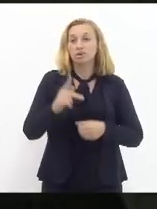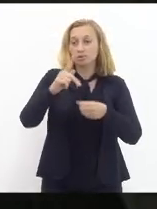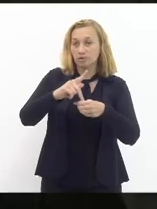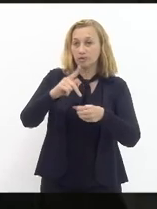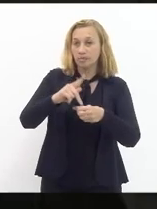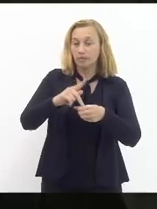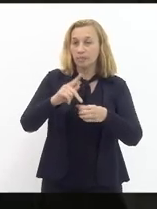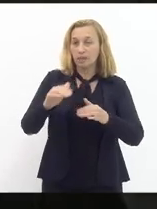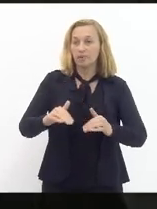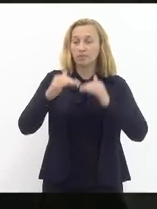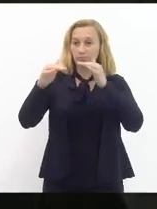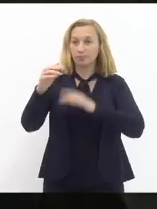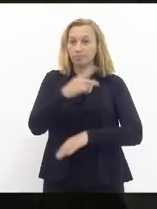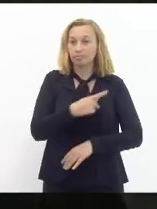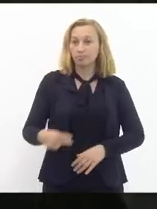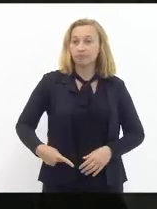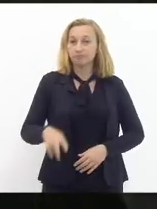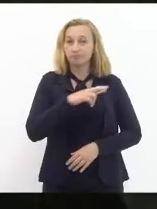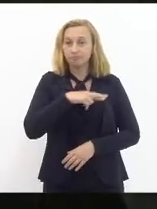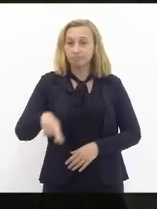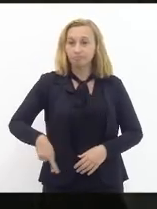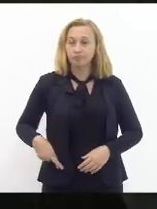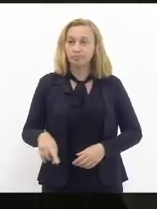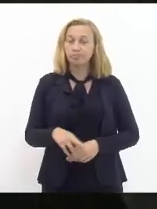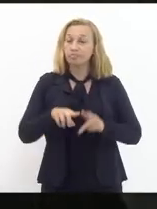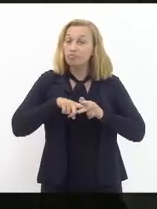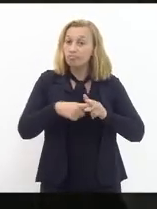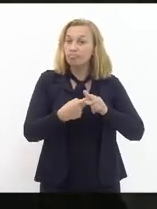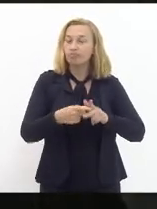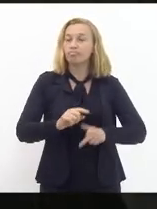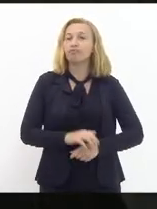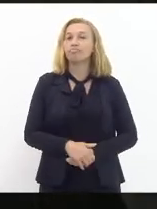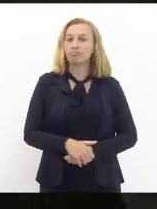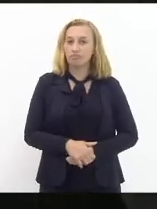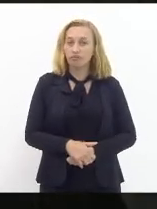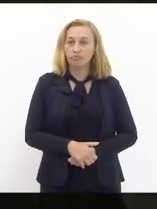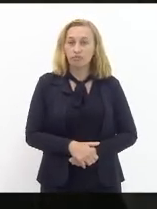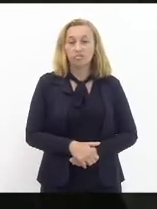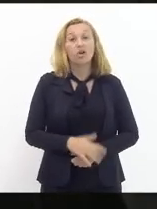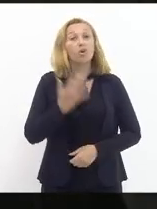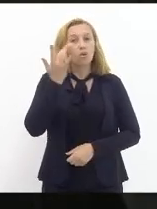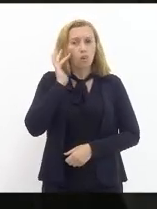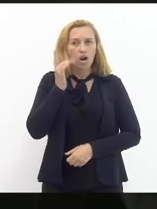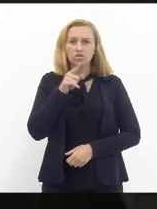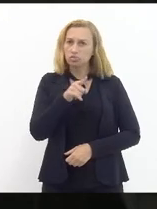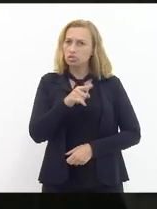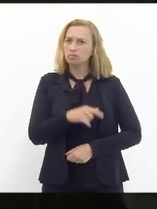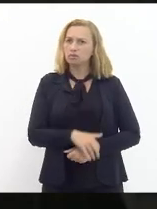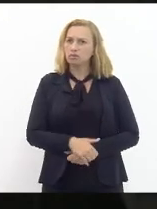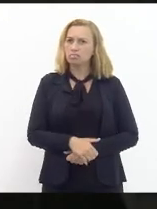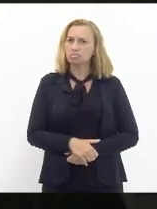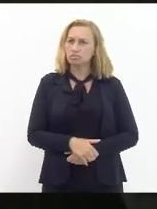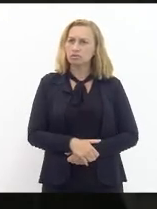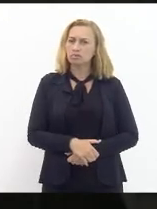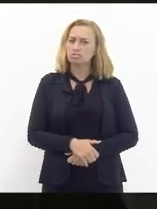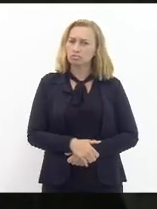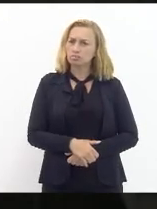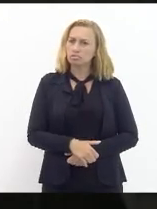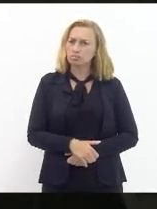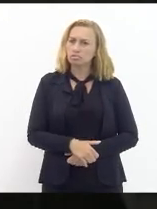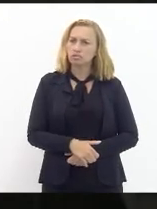subordinada à presidência da República, reajusta. Eu acho isso aqui